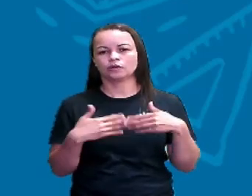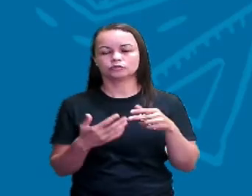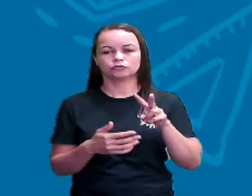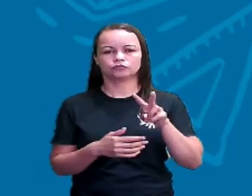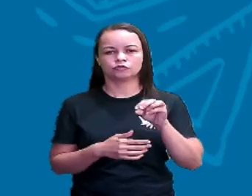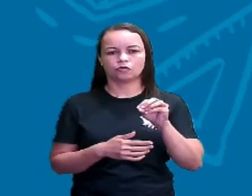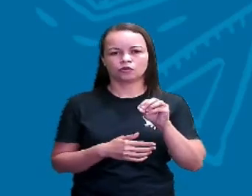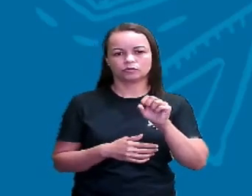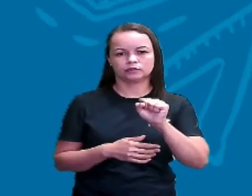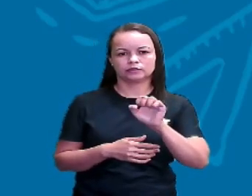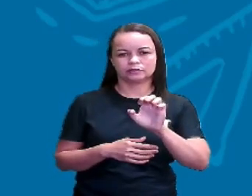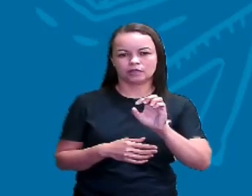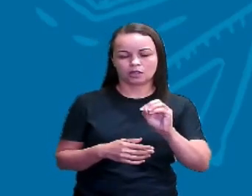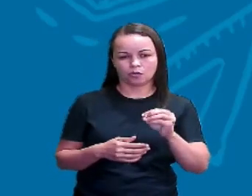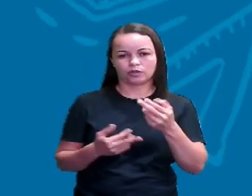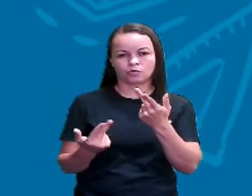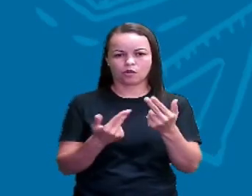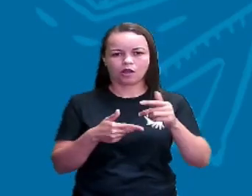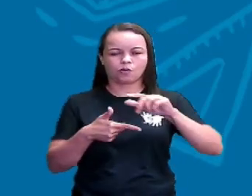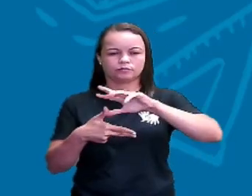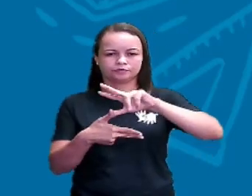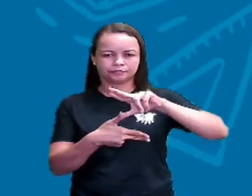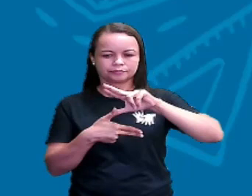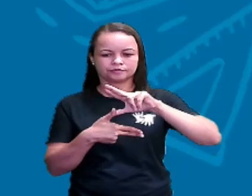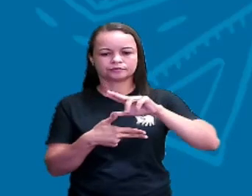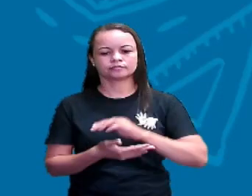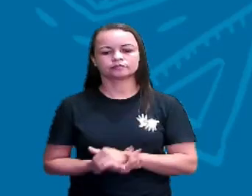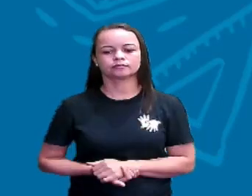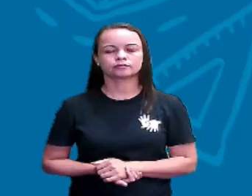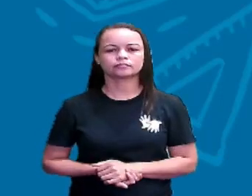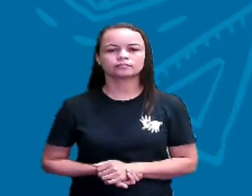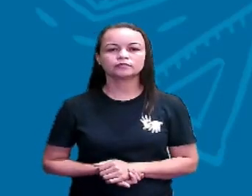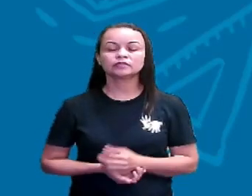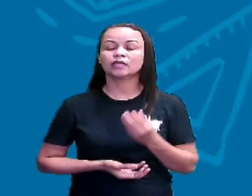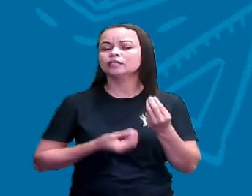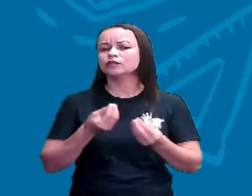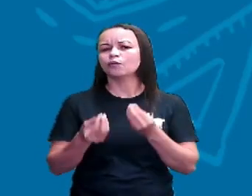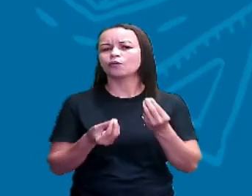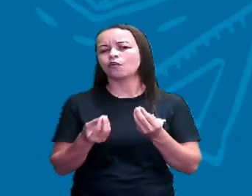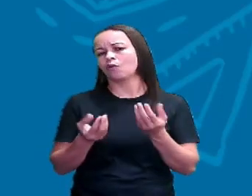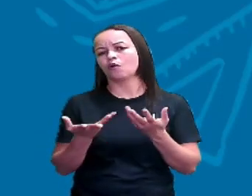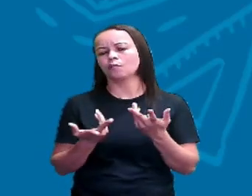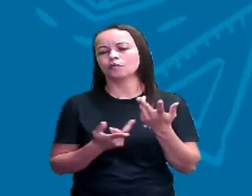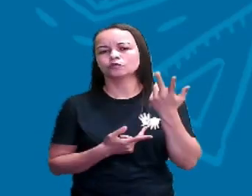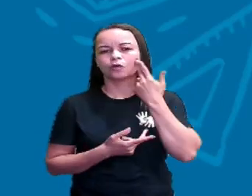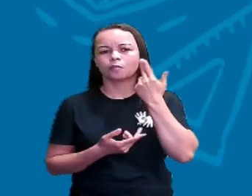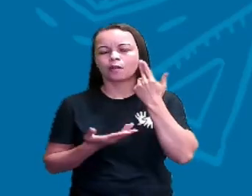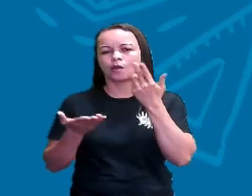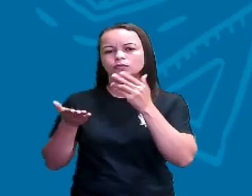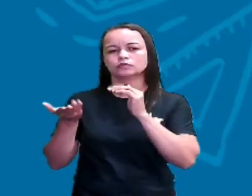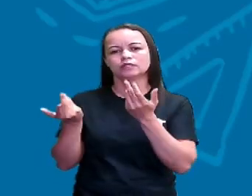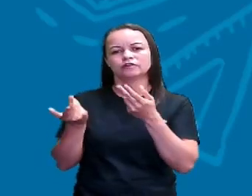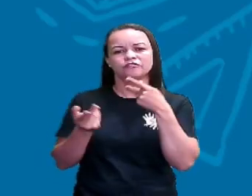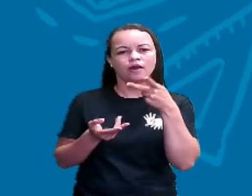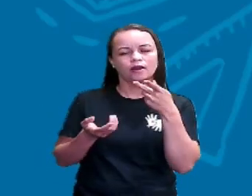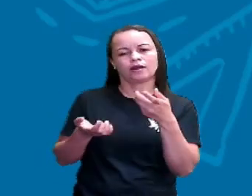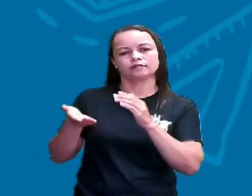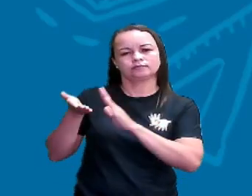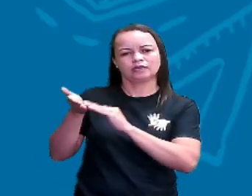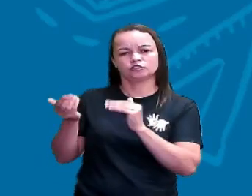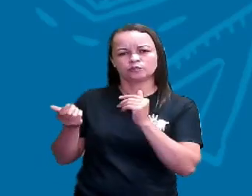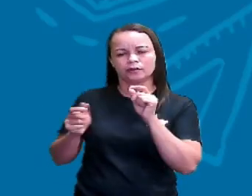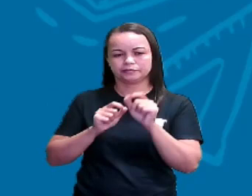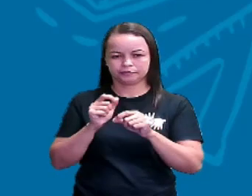América Latina, tá bom? Então, qual é a forma de tratamento mais comum da Espanha? Como eu acabei